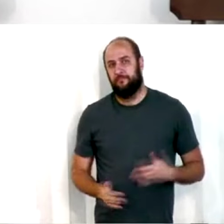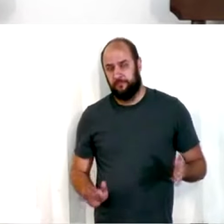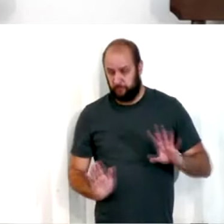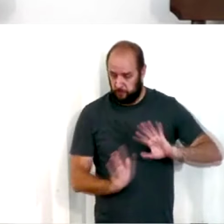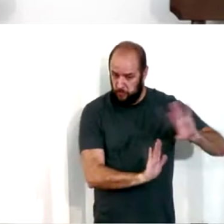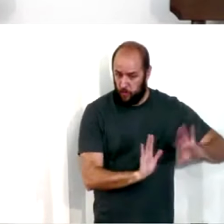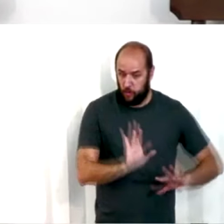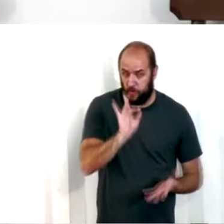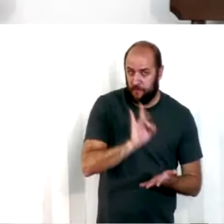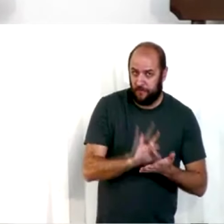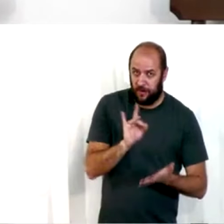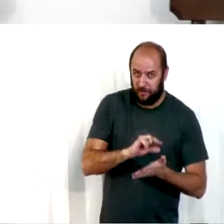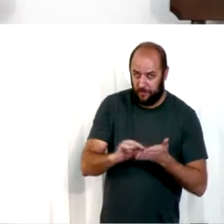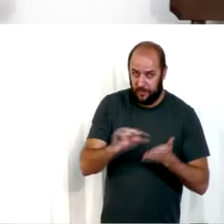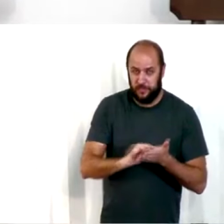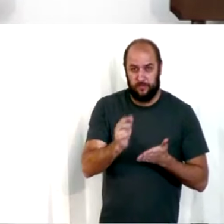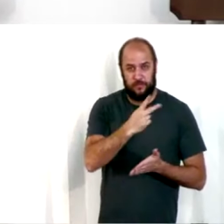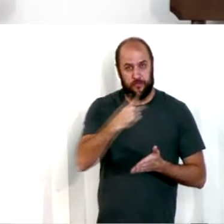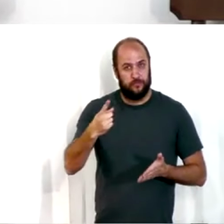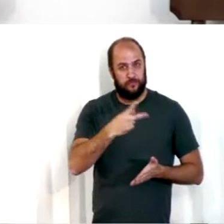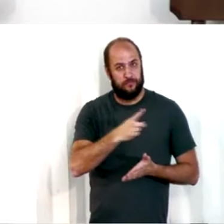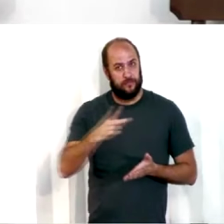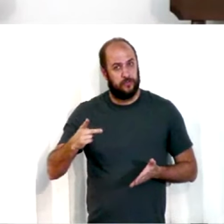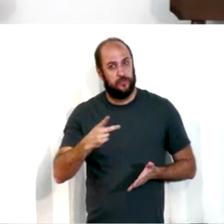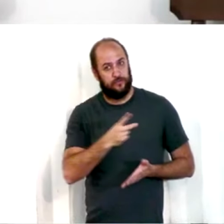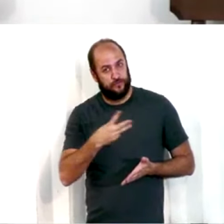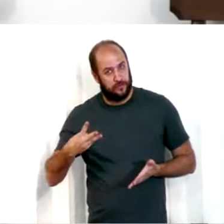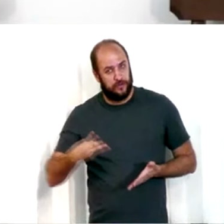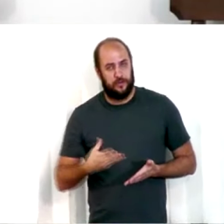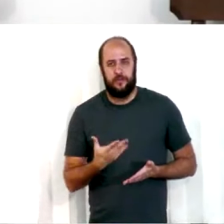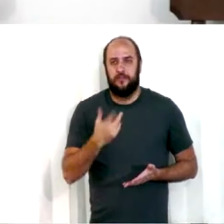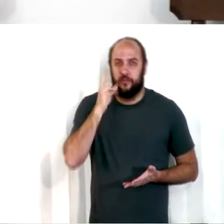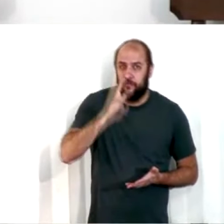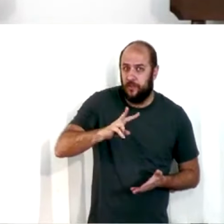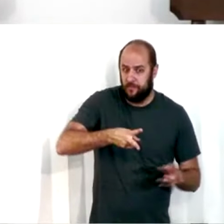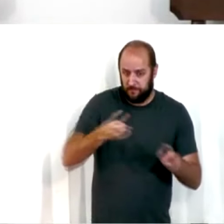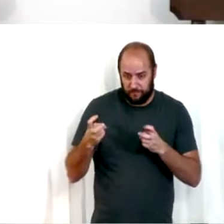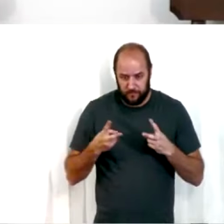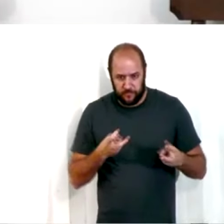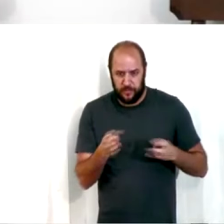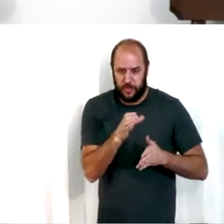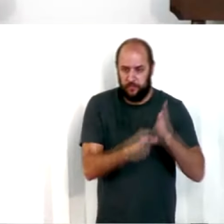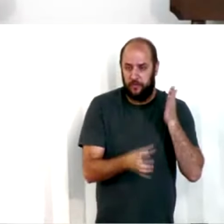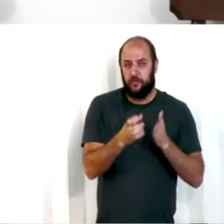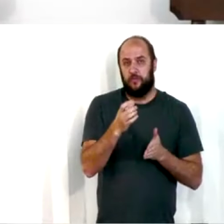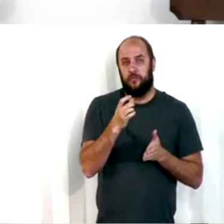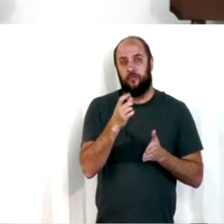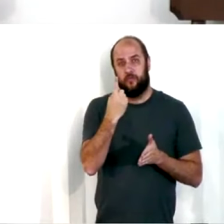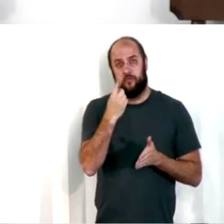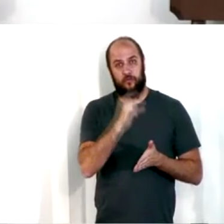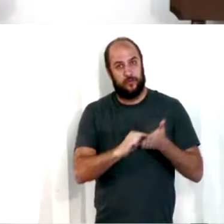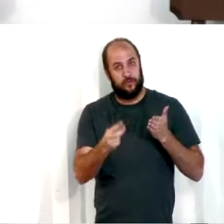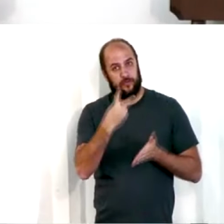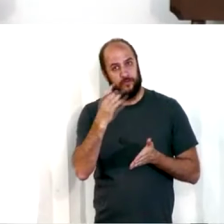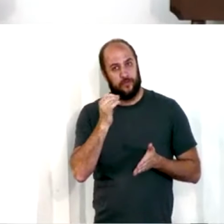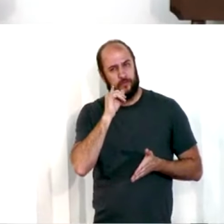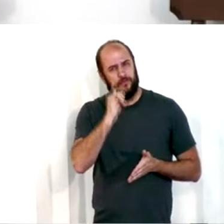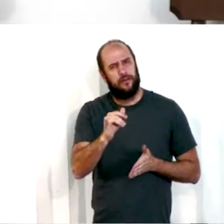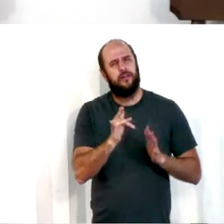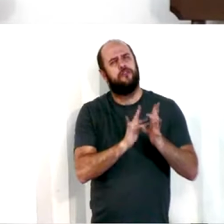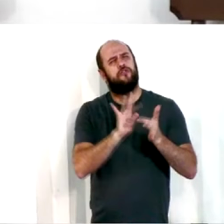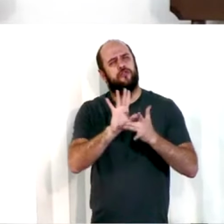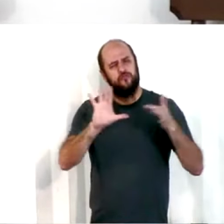22, 23, ele aplica a mensagem. Veja que no verso 20 do capítulo 1, estou no capítulo 1, verso 20, ele diz que Cristo